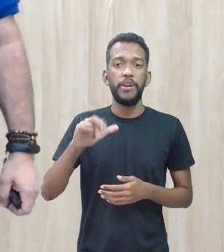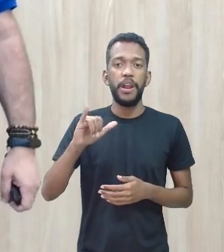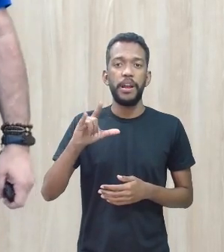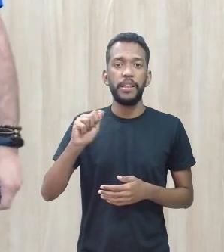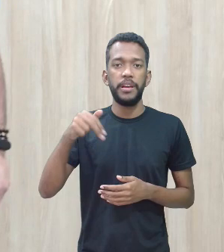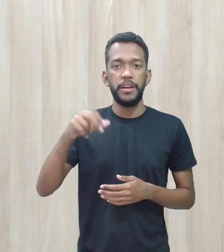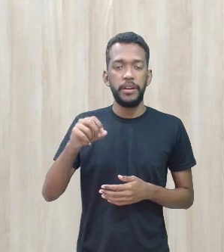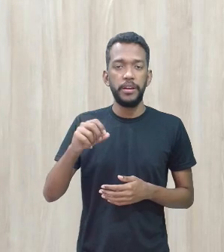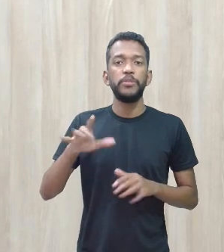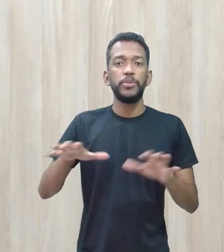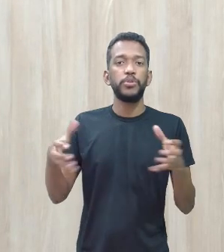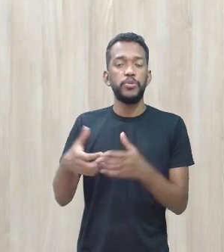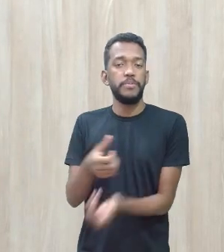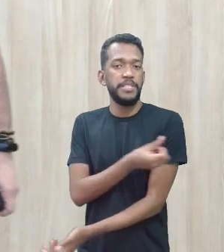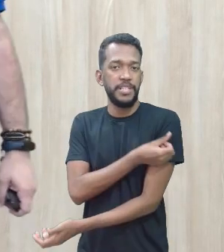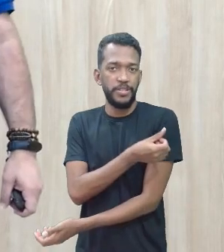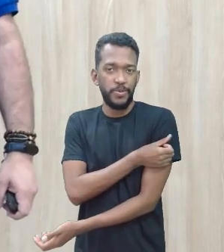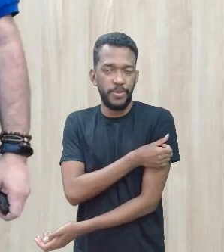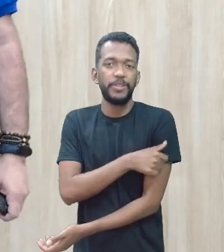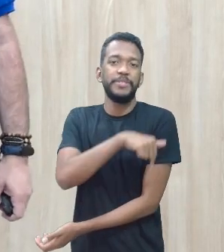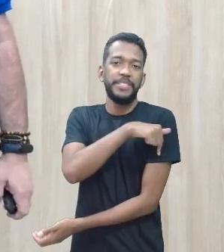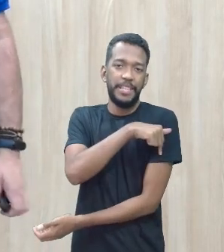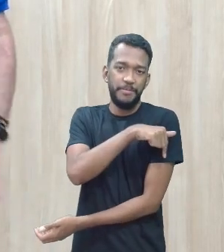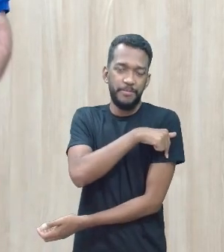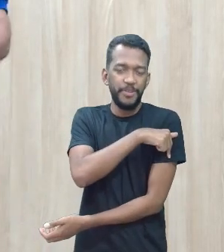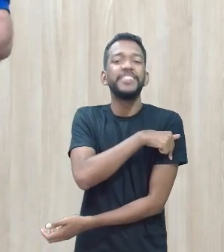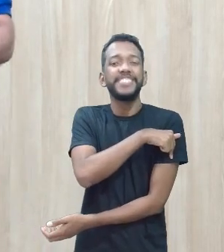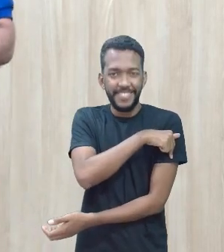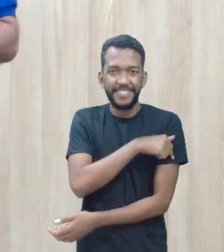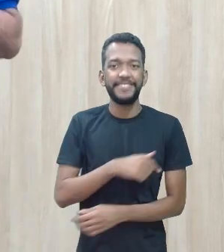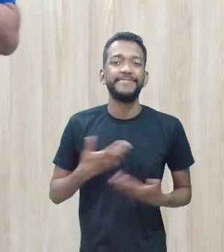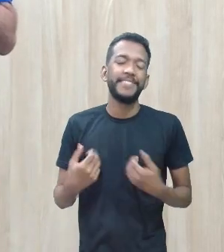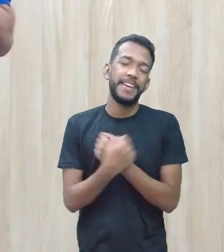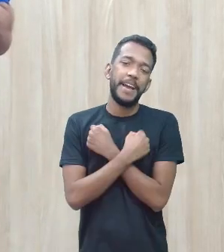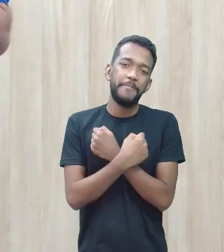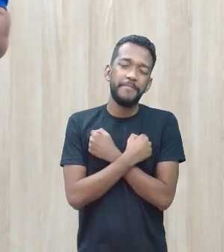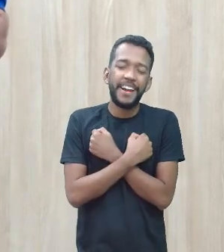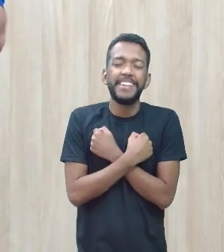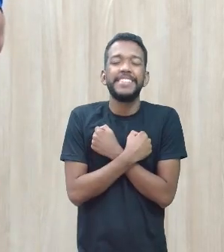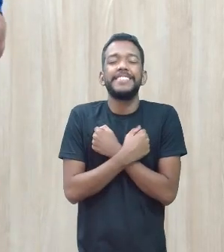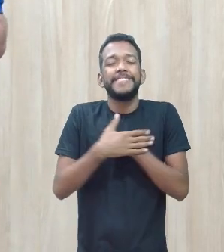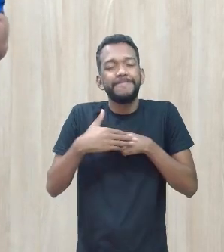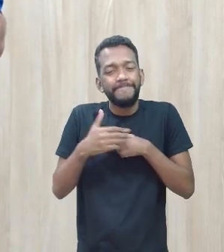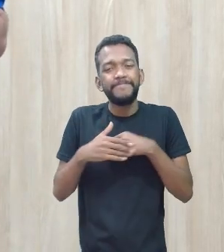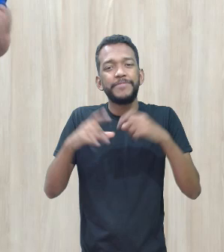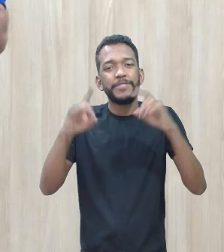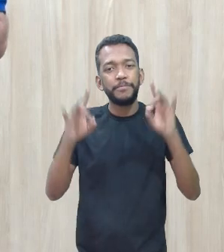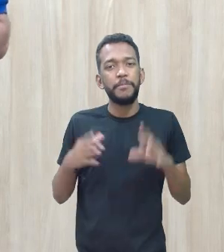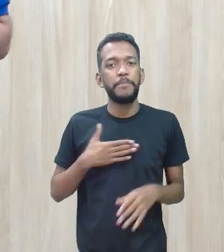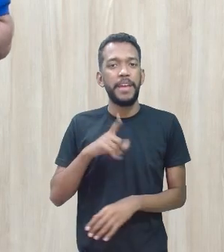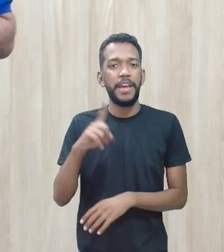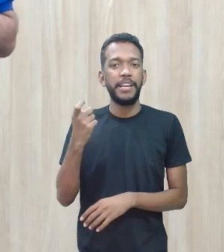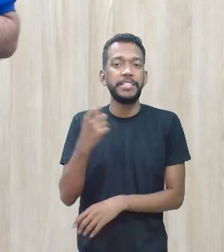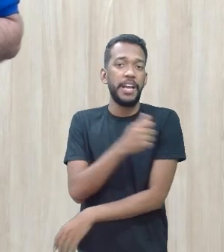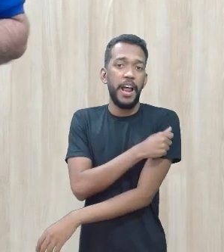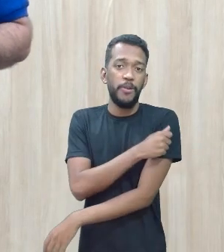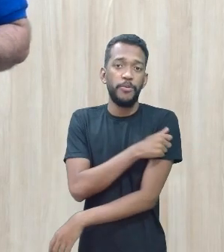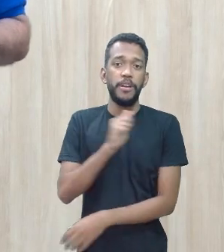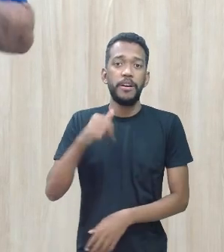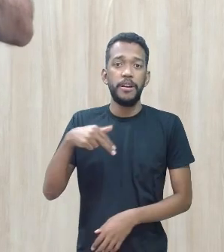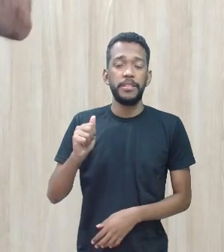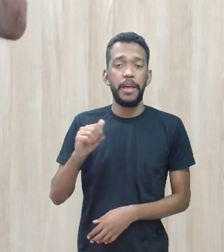né, do 6º ano e do 7º ano. E um abraço carinhoso especial para minha ex-aluna Ana